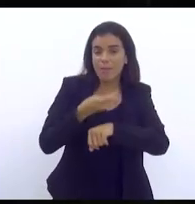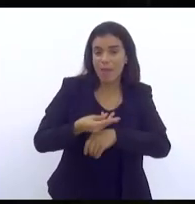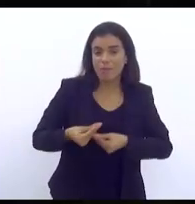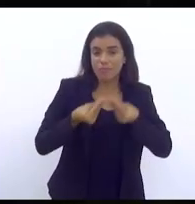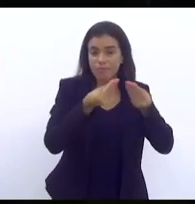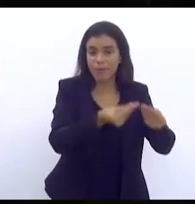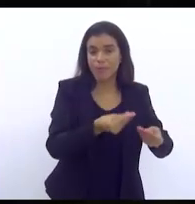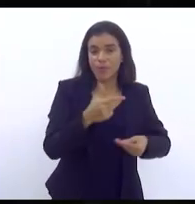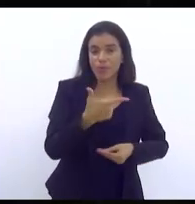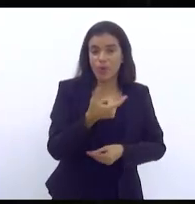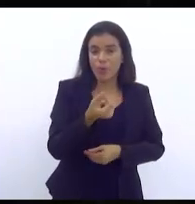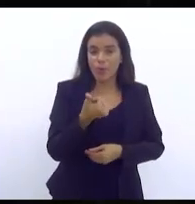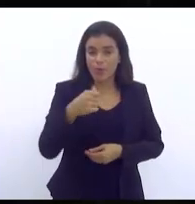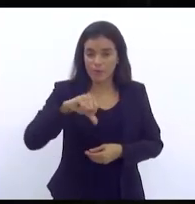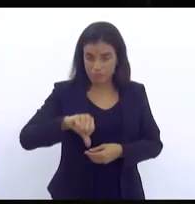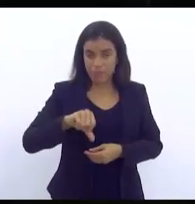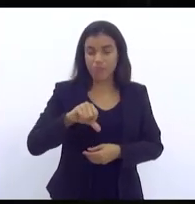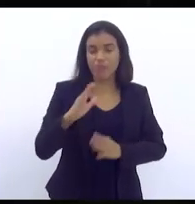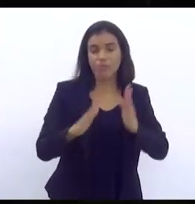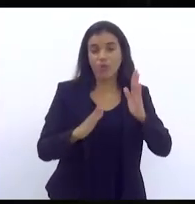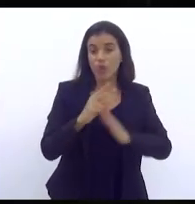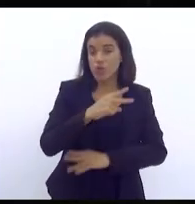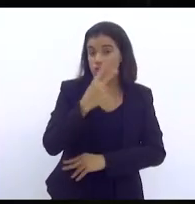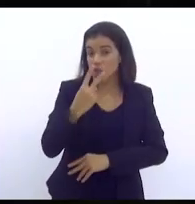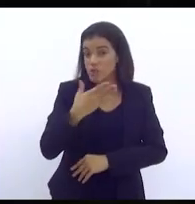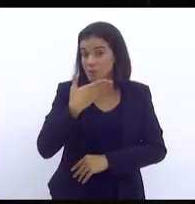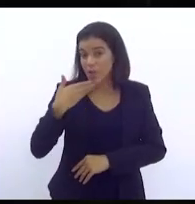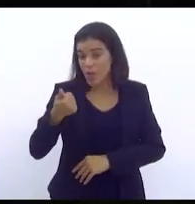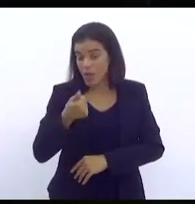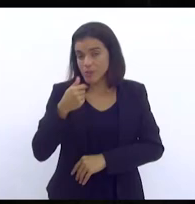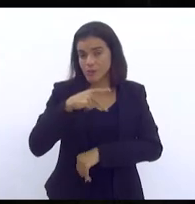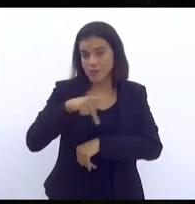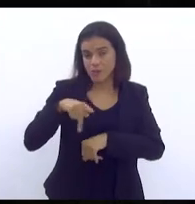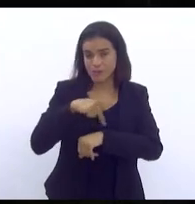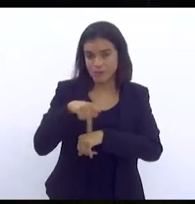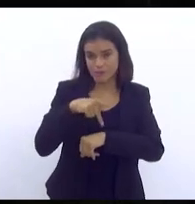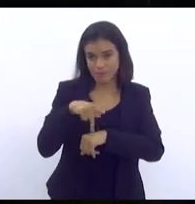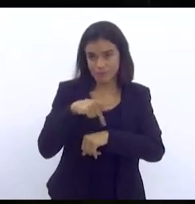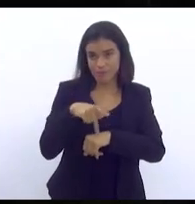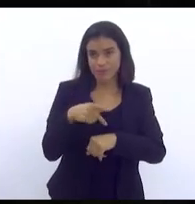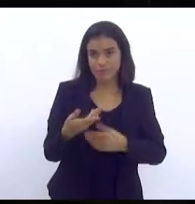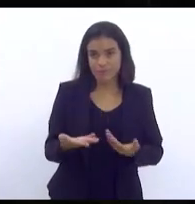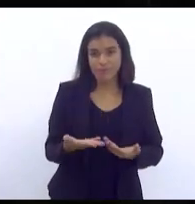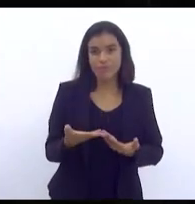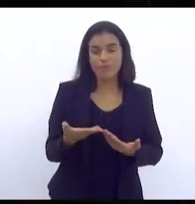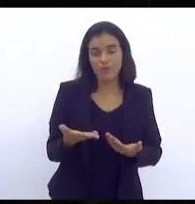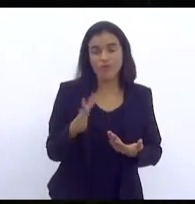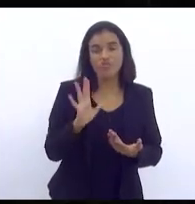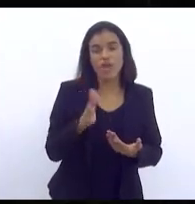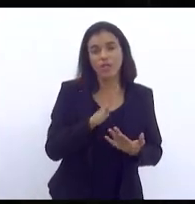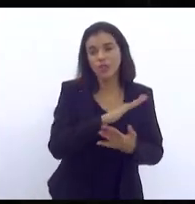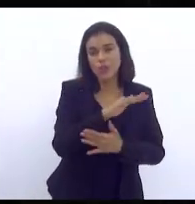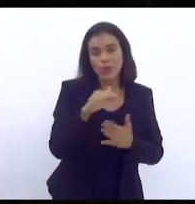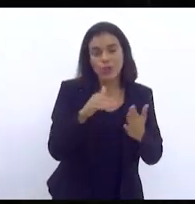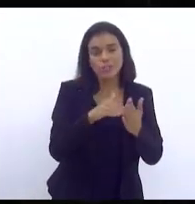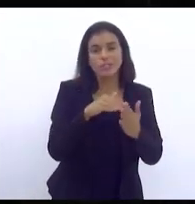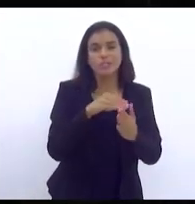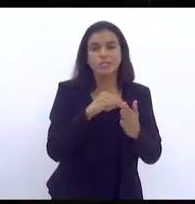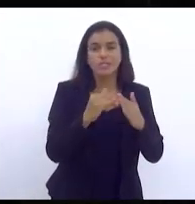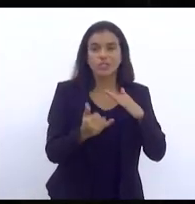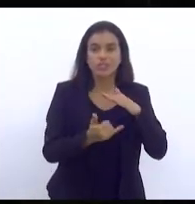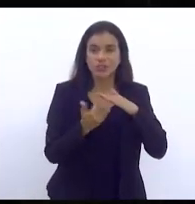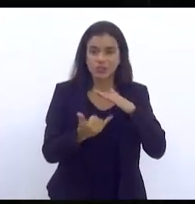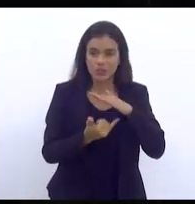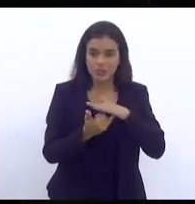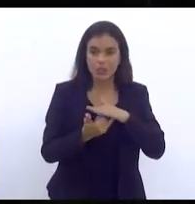21º incob entre os 10 melhores do país e será a solução considerado já por todas as instituições que